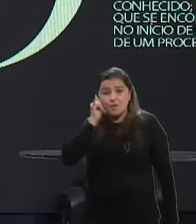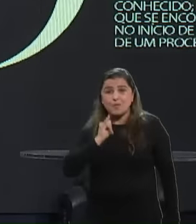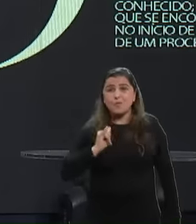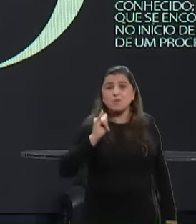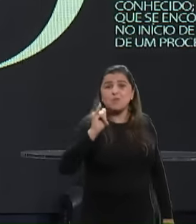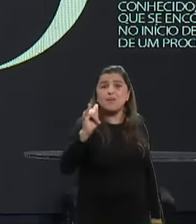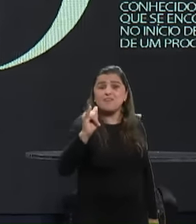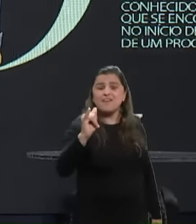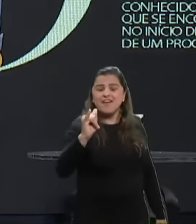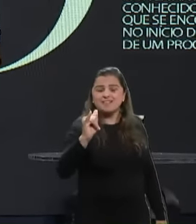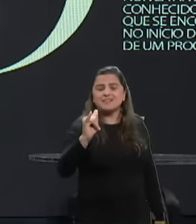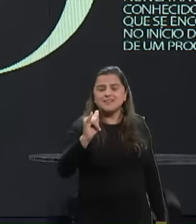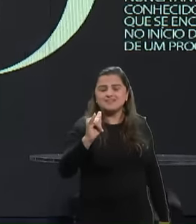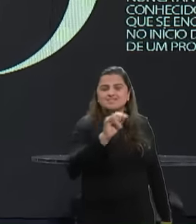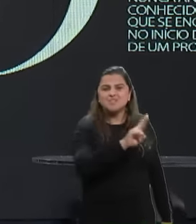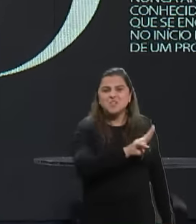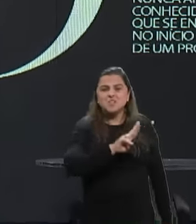chamado Elias.